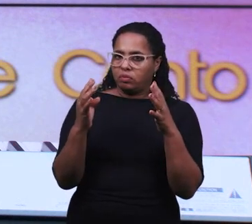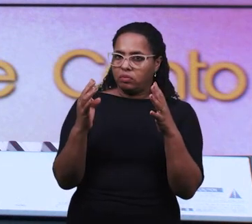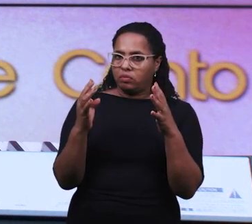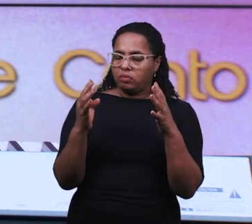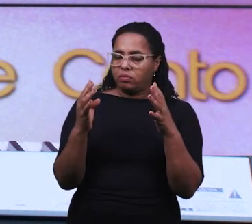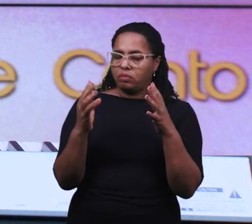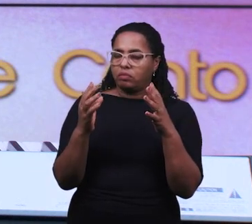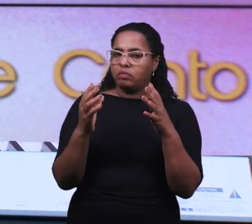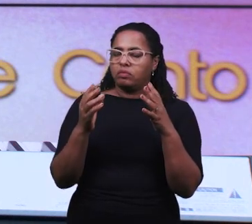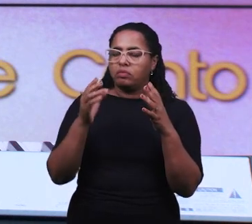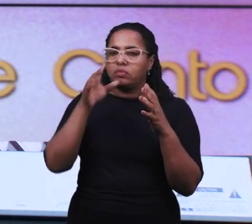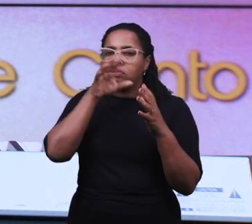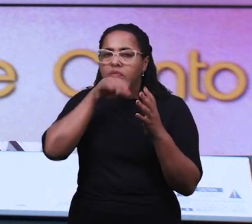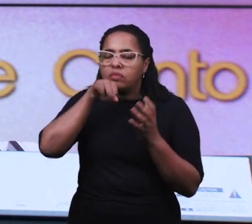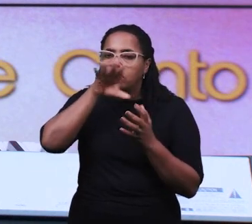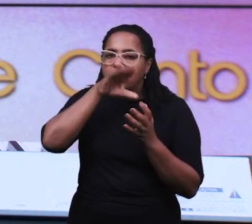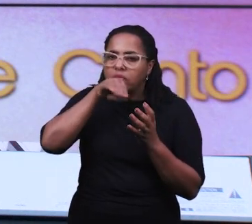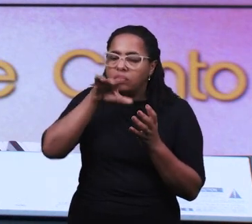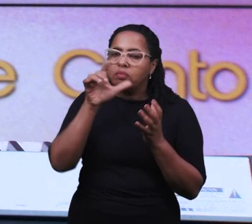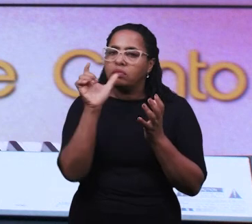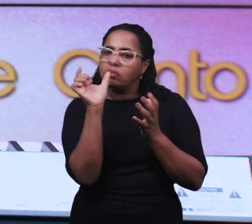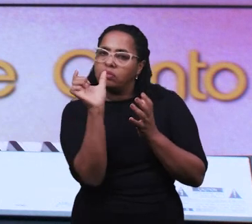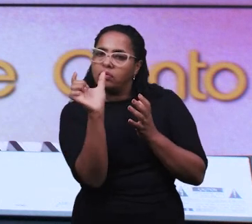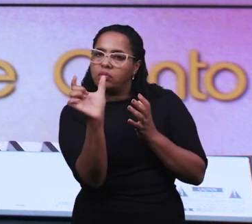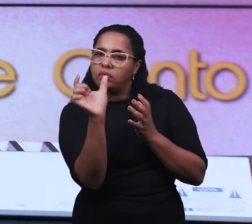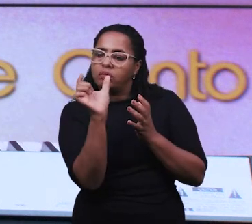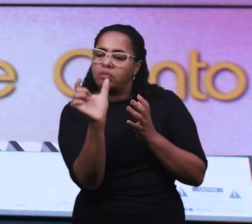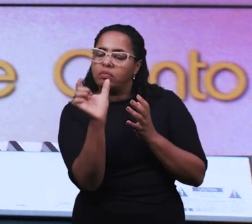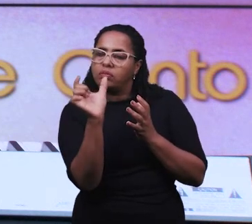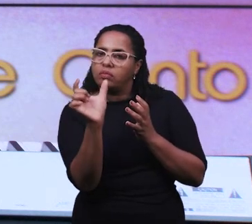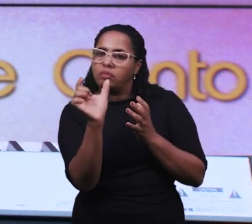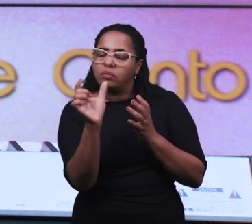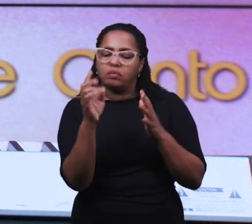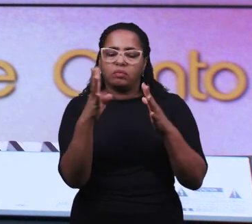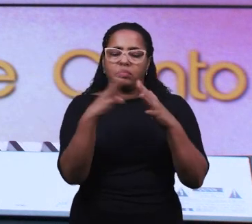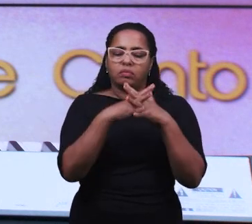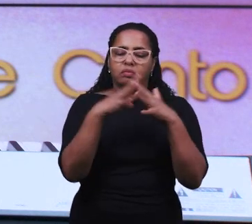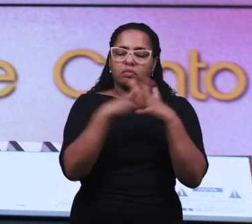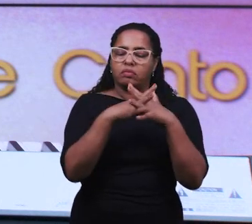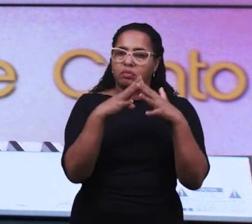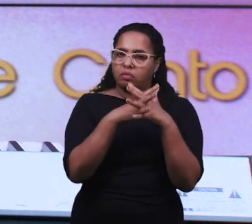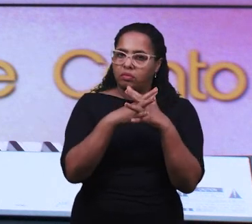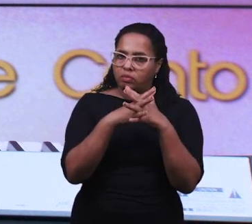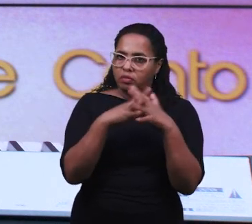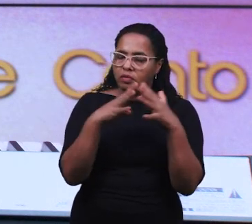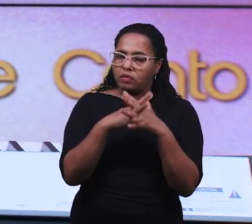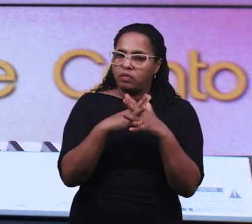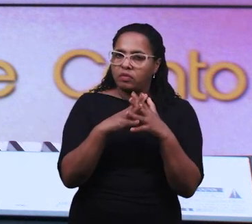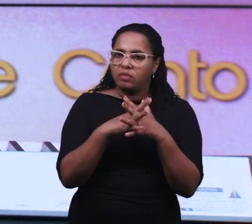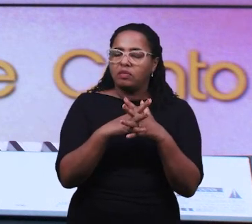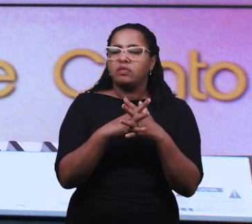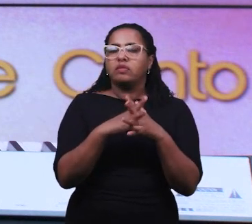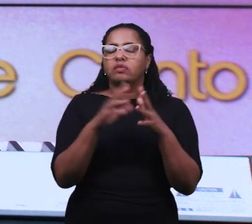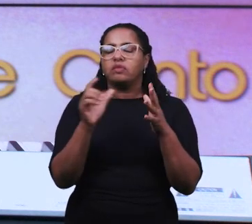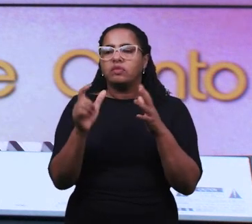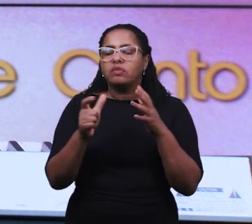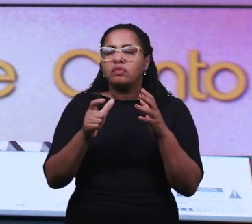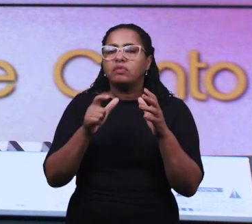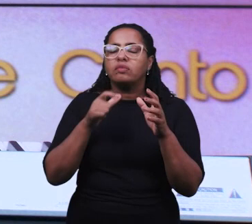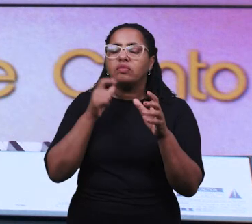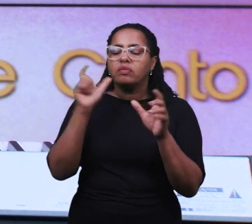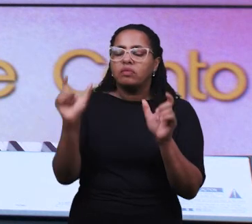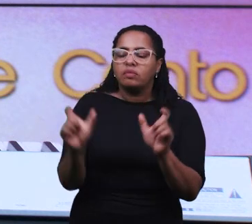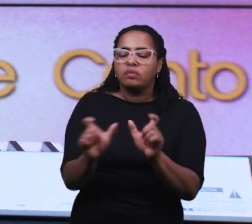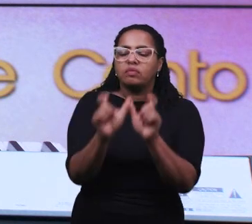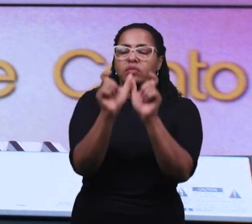das articulações, das palavras, e as consoantes que vão nos dar os pontos de